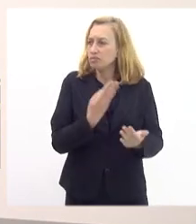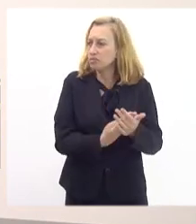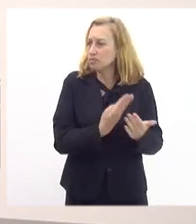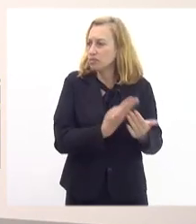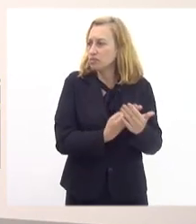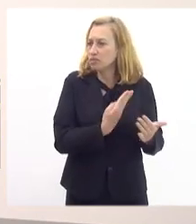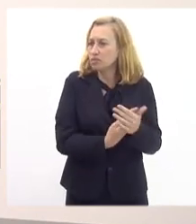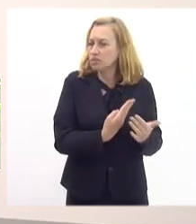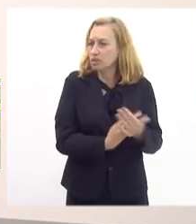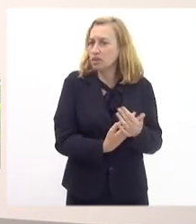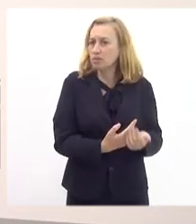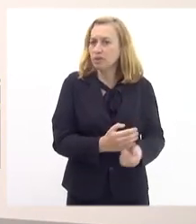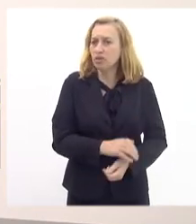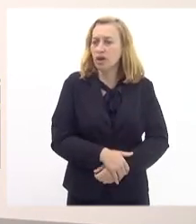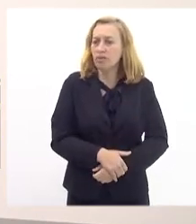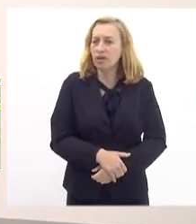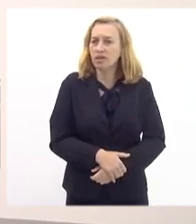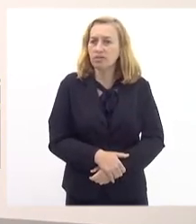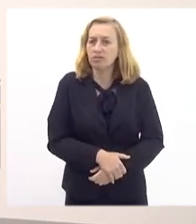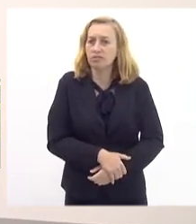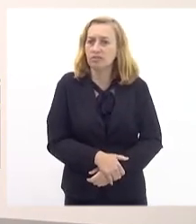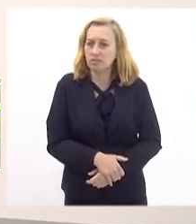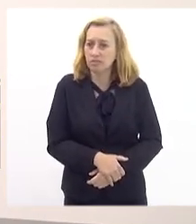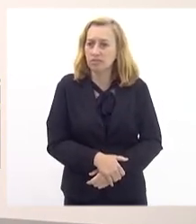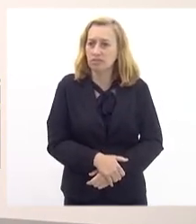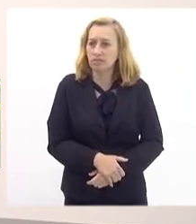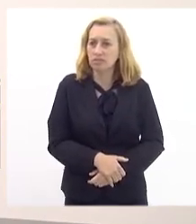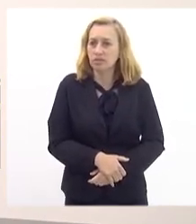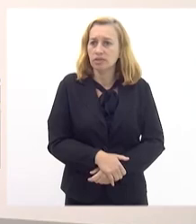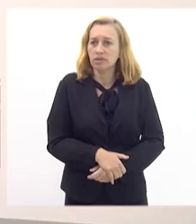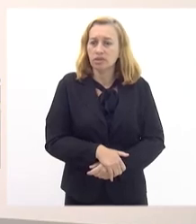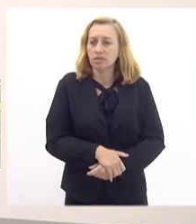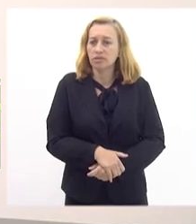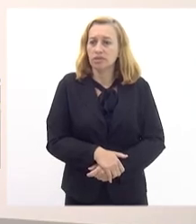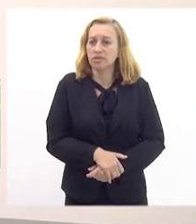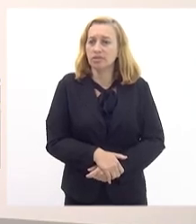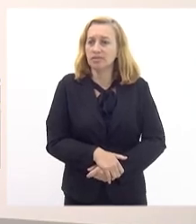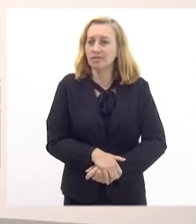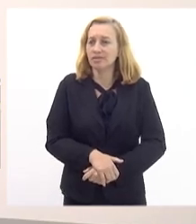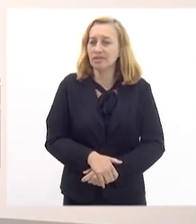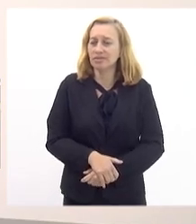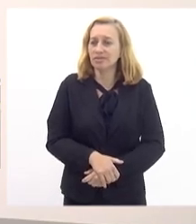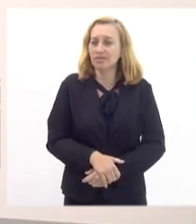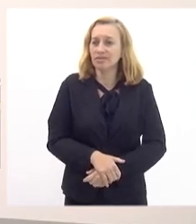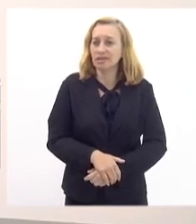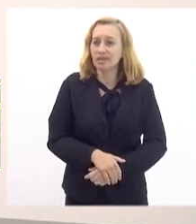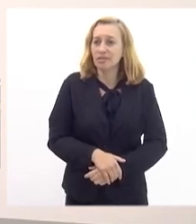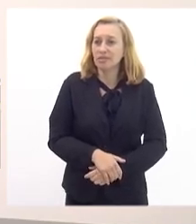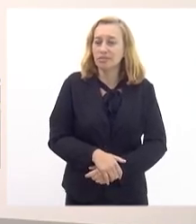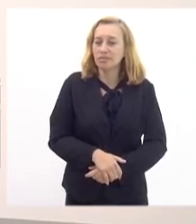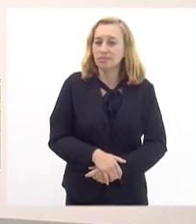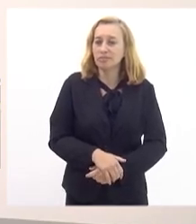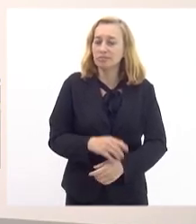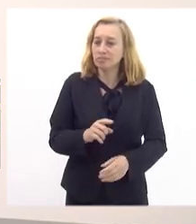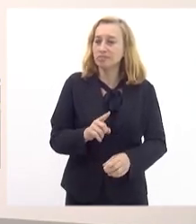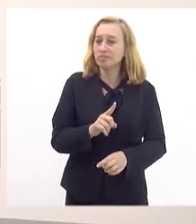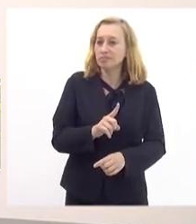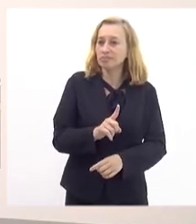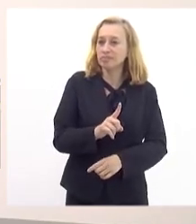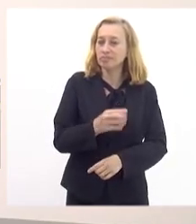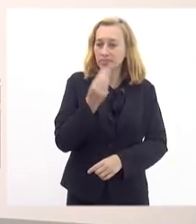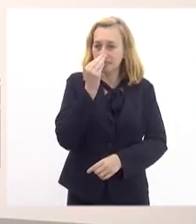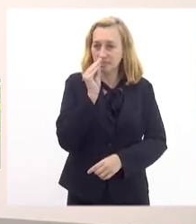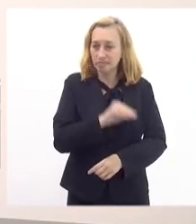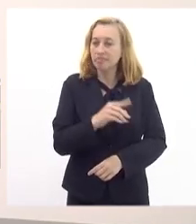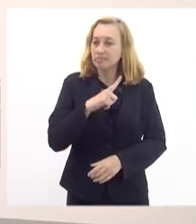para essa mesma empresa na África do Sul e foi negado alto eu tenho os documentos eu posso encaminhar depois